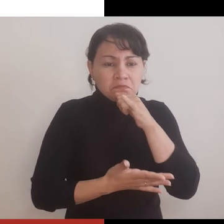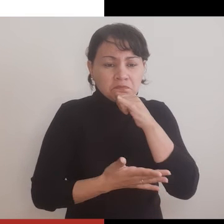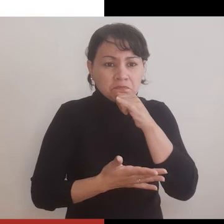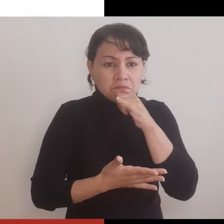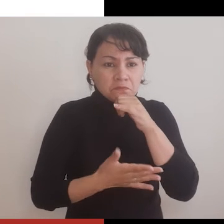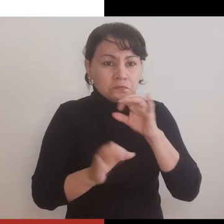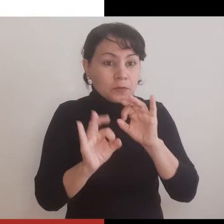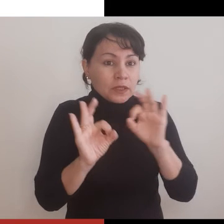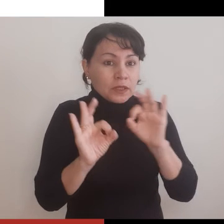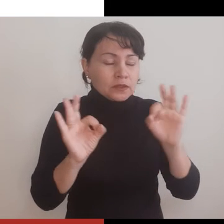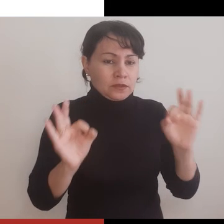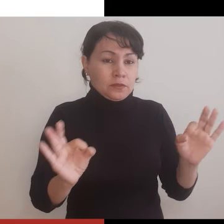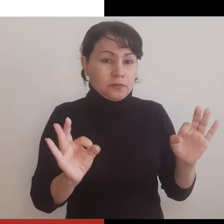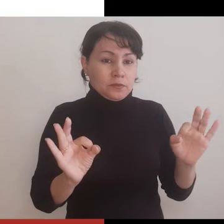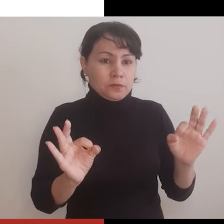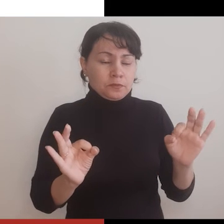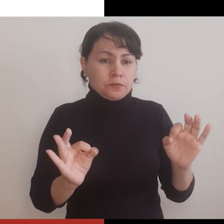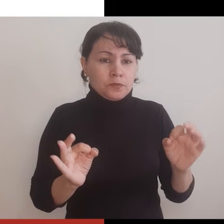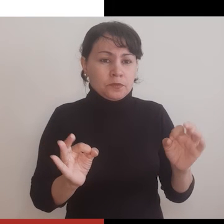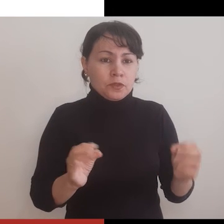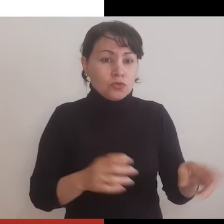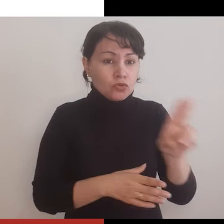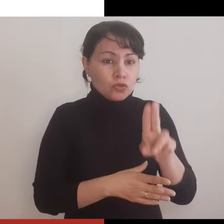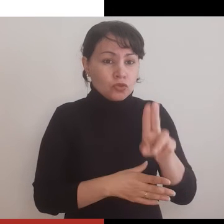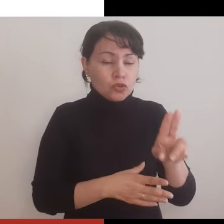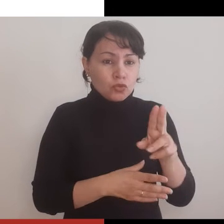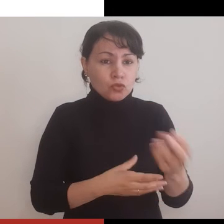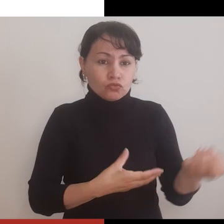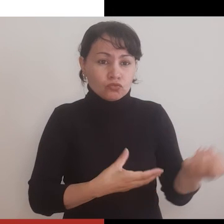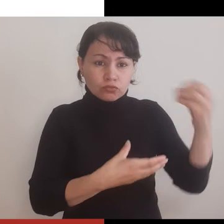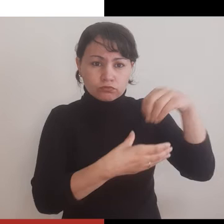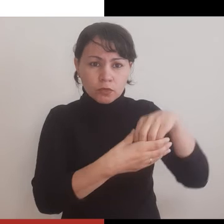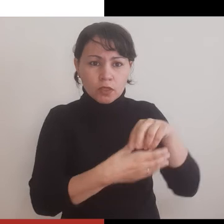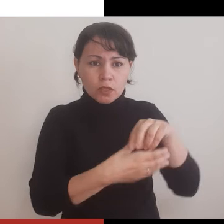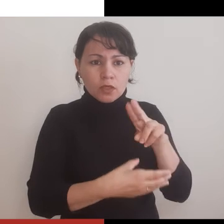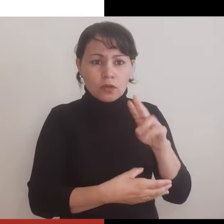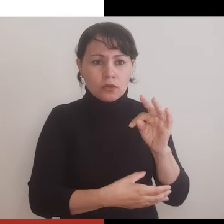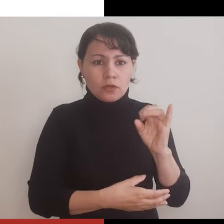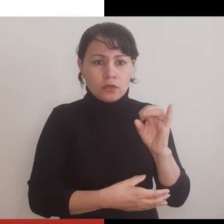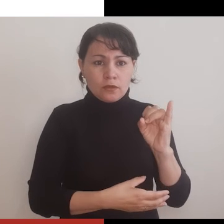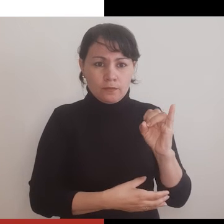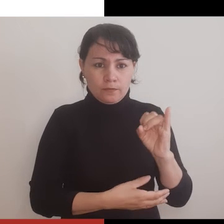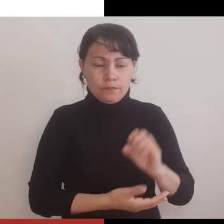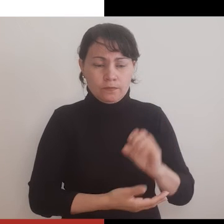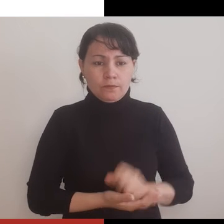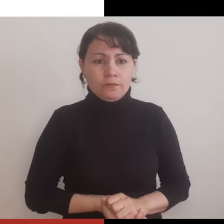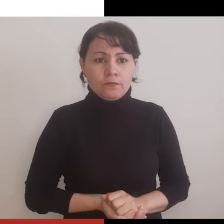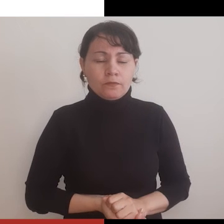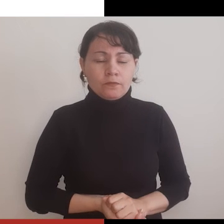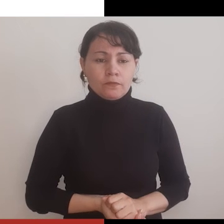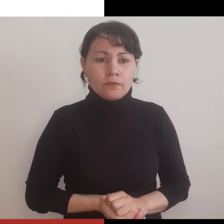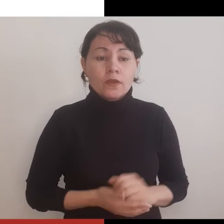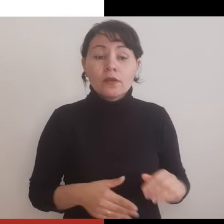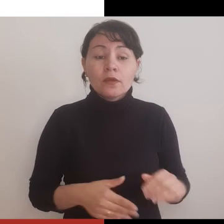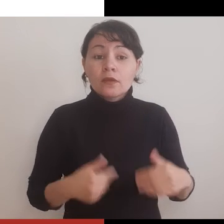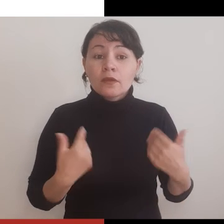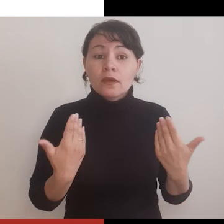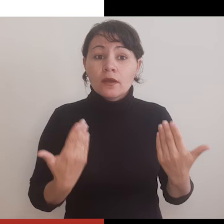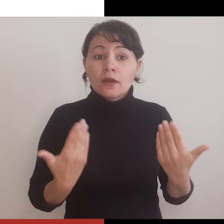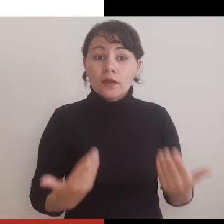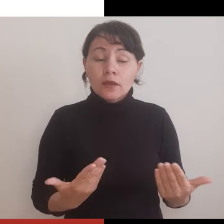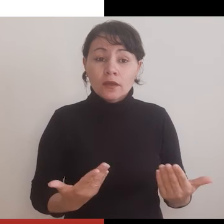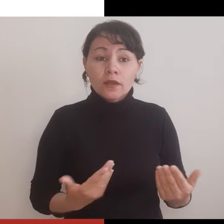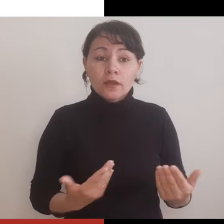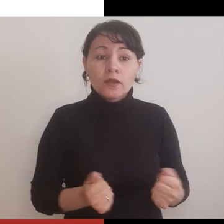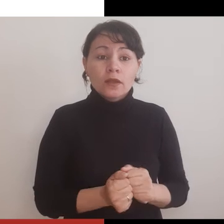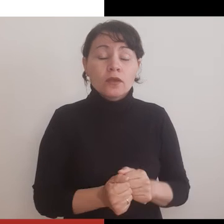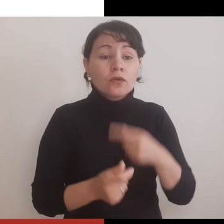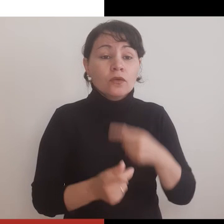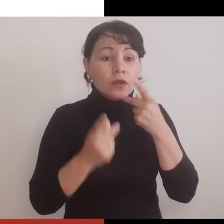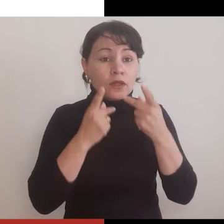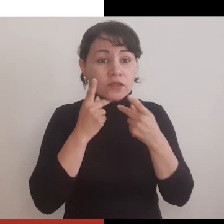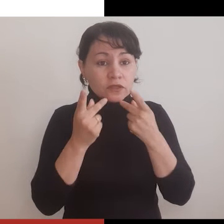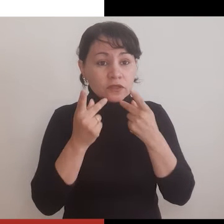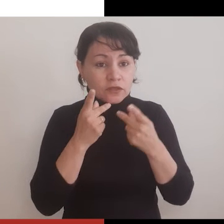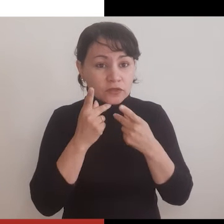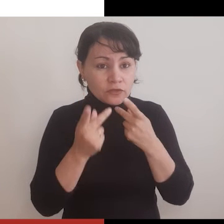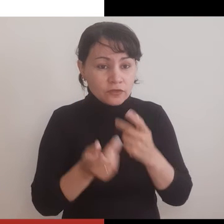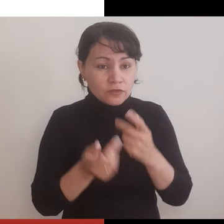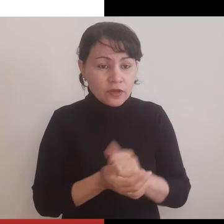exemplificar o seu uso aqui dentro da terapia intensiva. E aí, pessoal, quando a gente